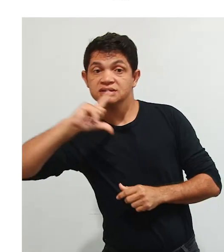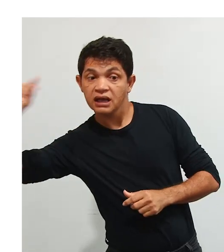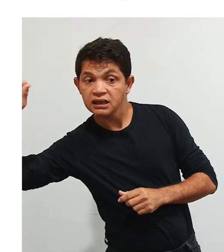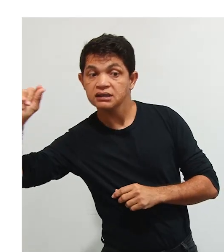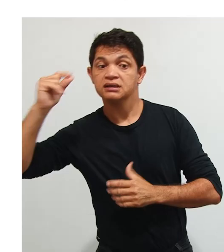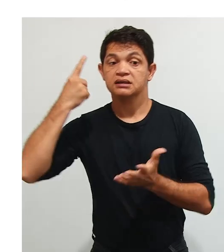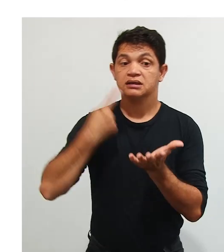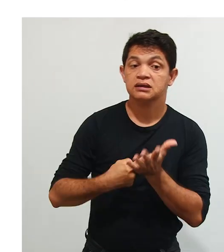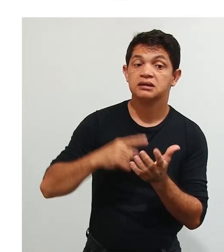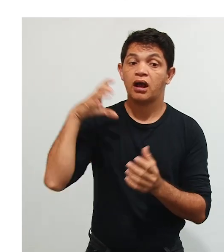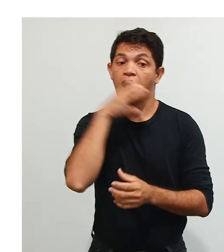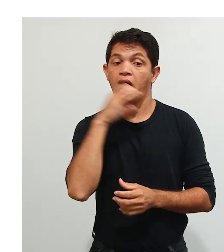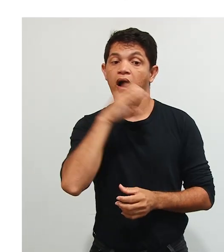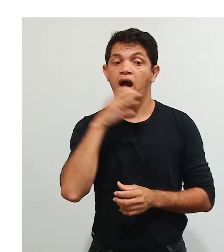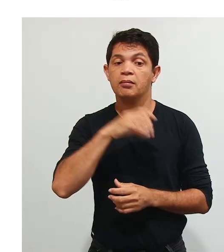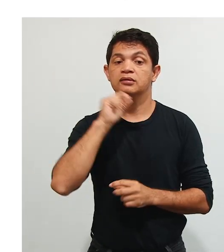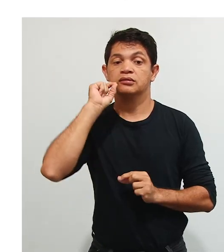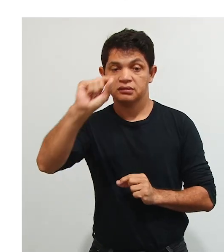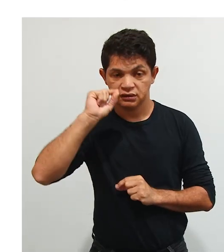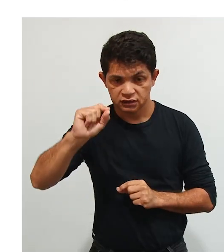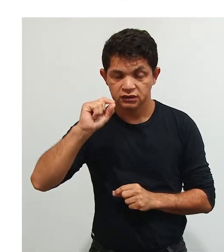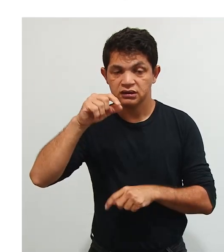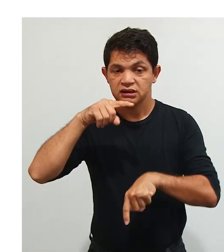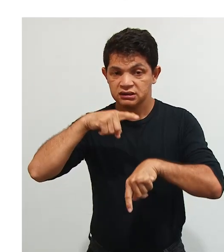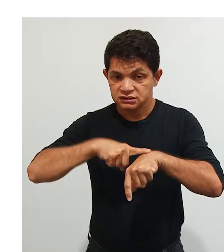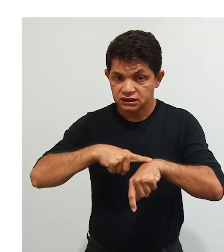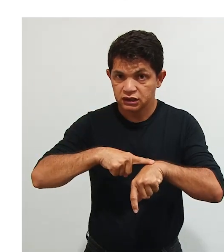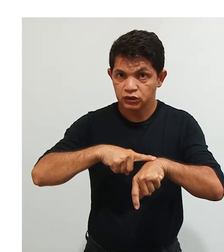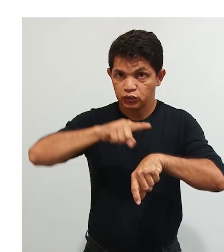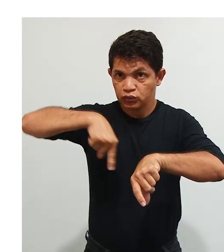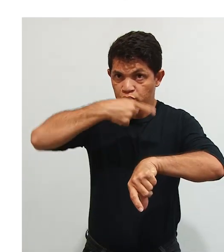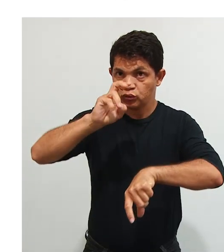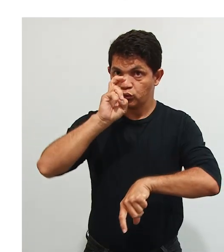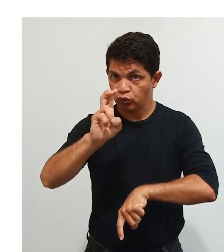há 5 horas. Mais assertivo do que isso?